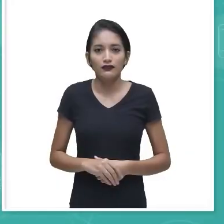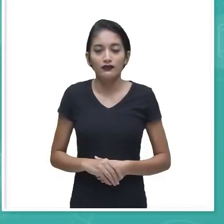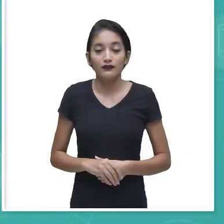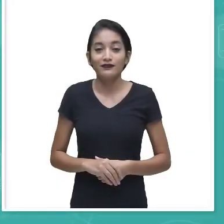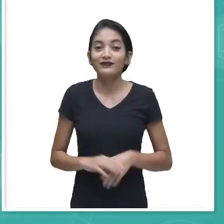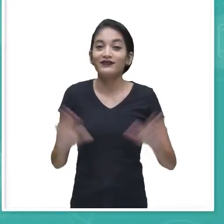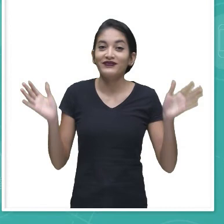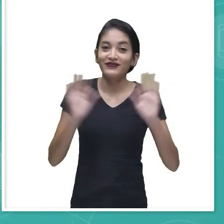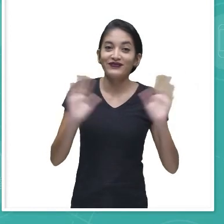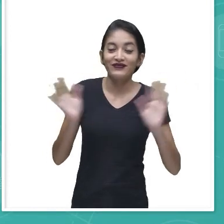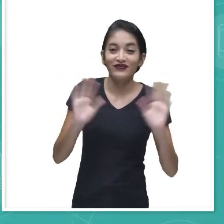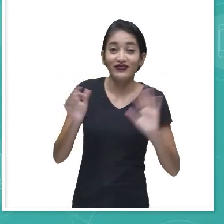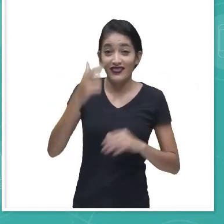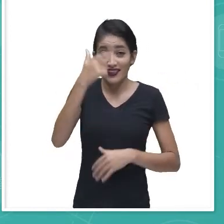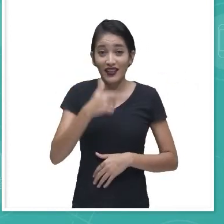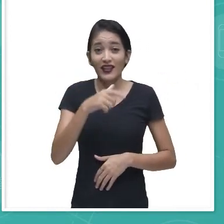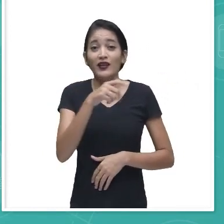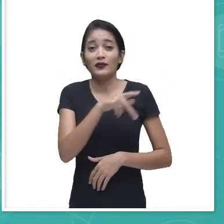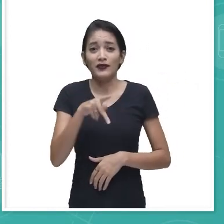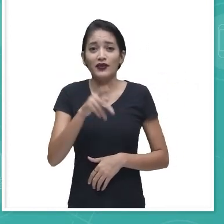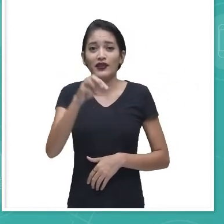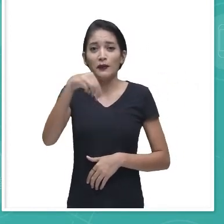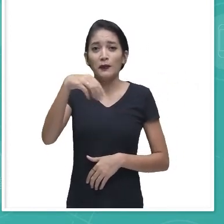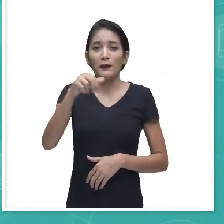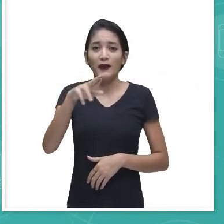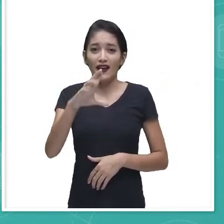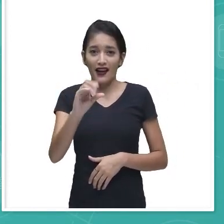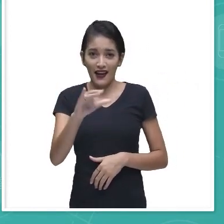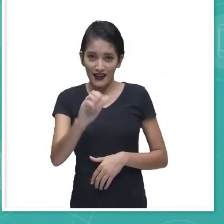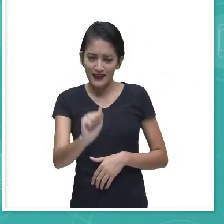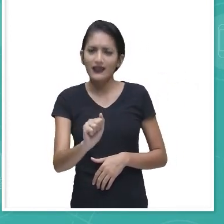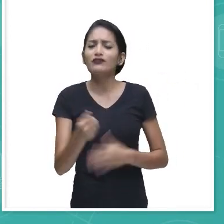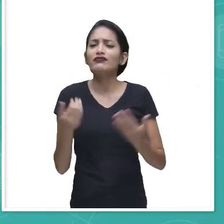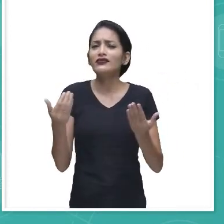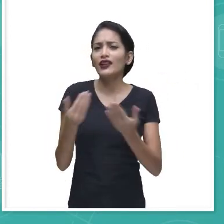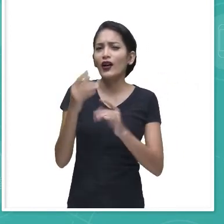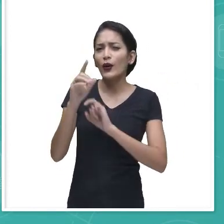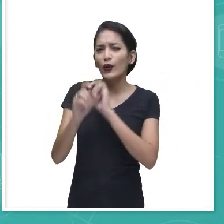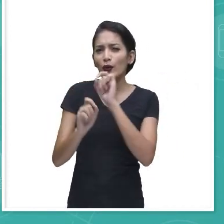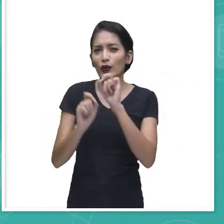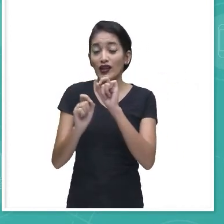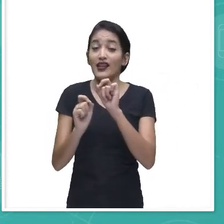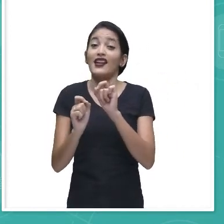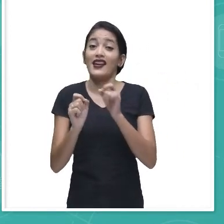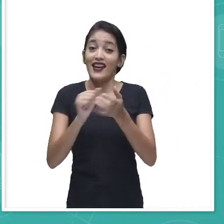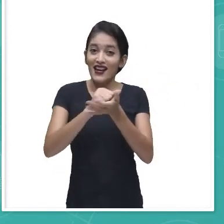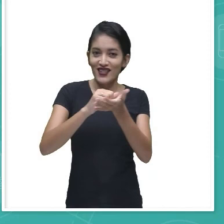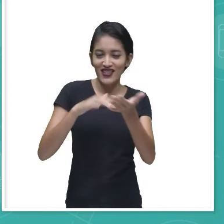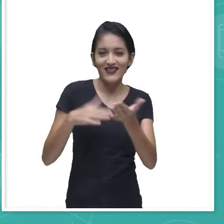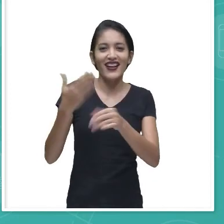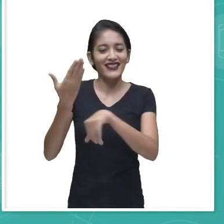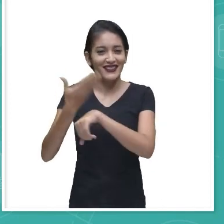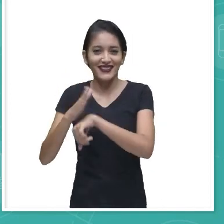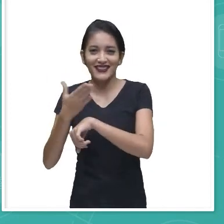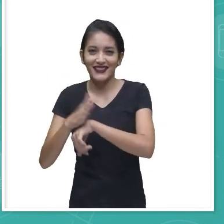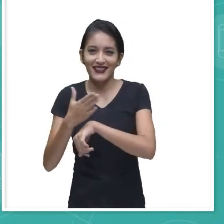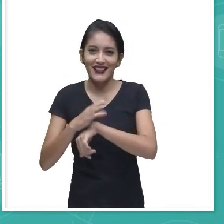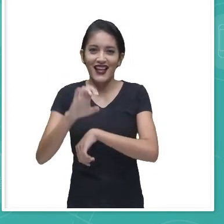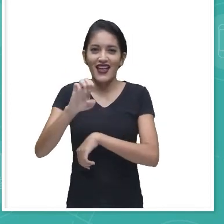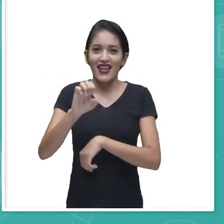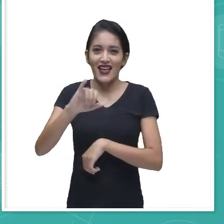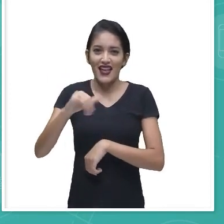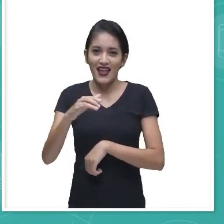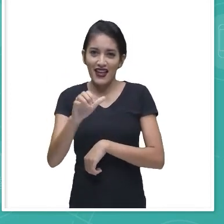Olá, eu sou a professora Márcia Maciel e nós vamos agora para a nossa atividade interativa da EJA